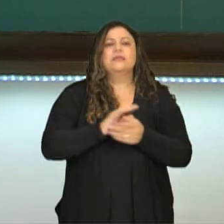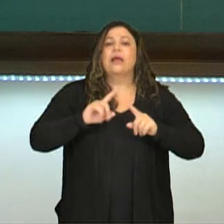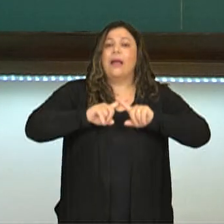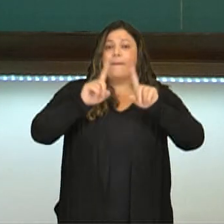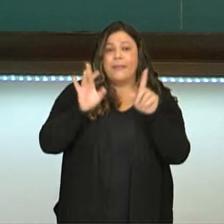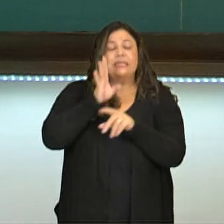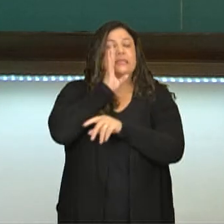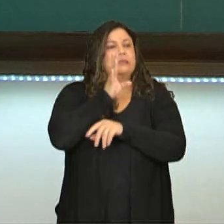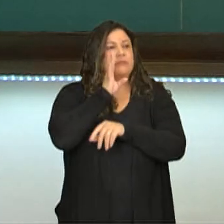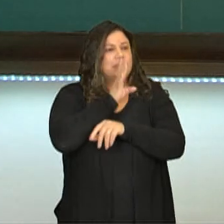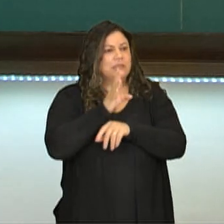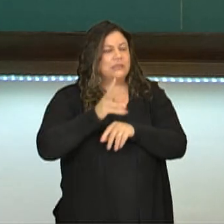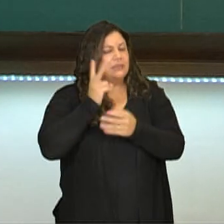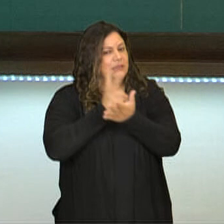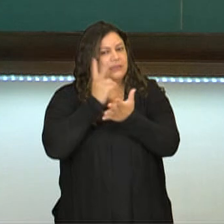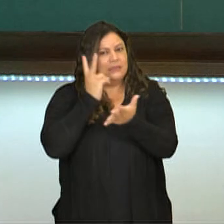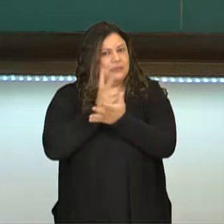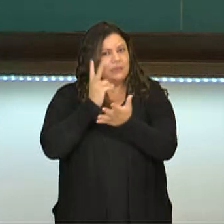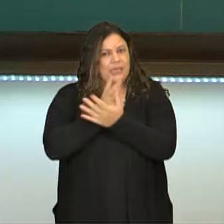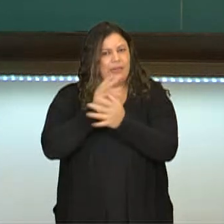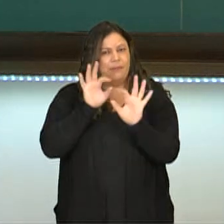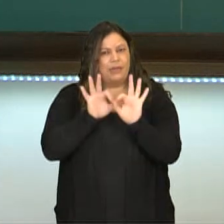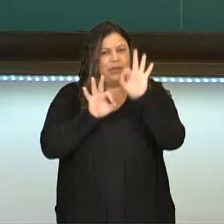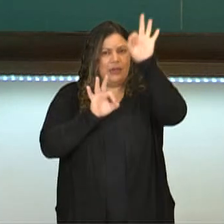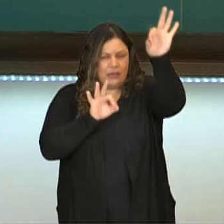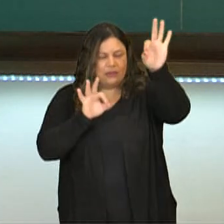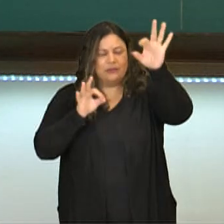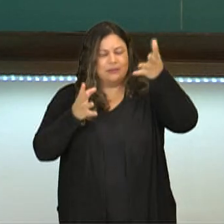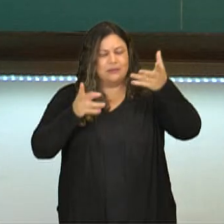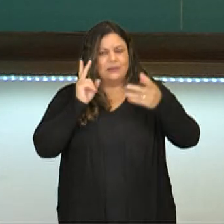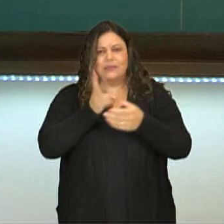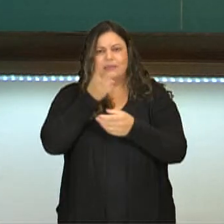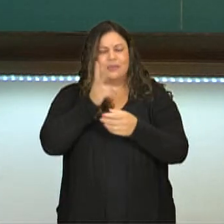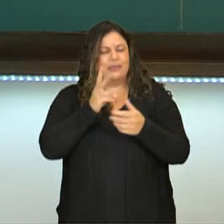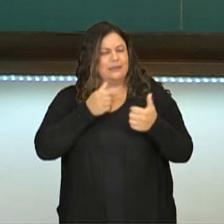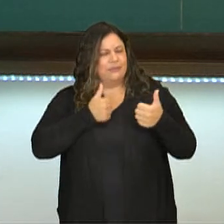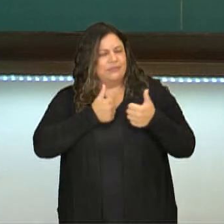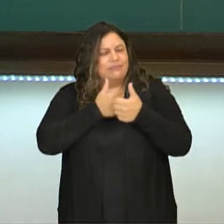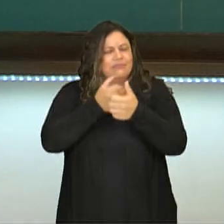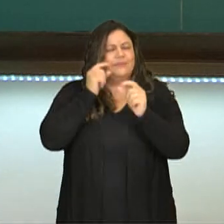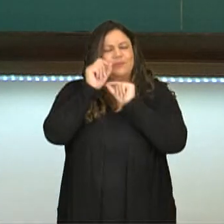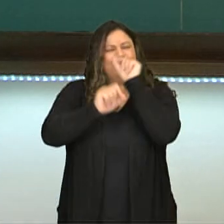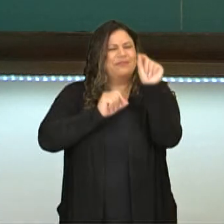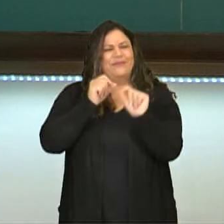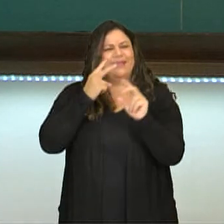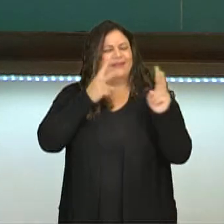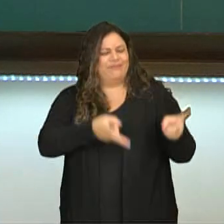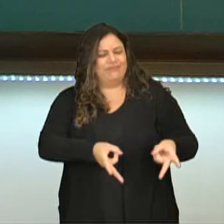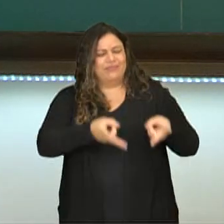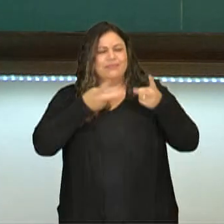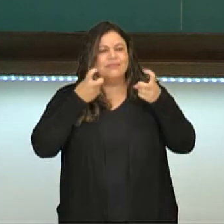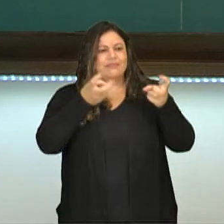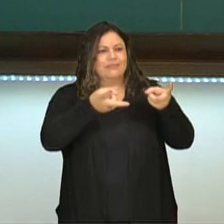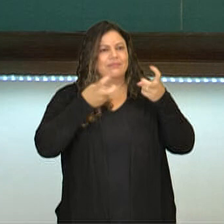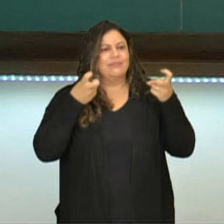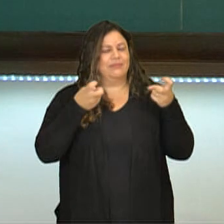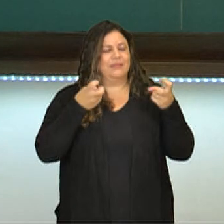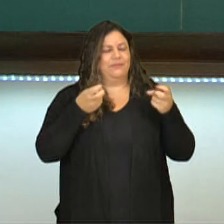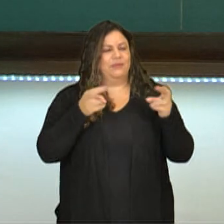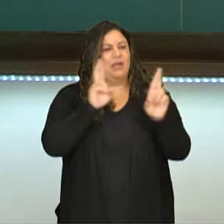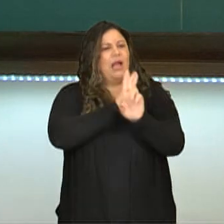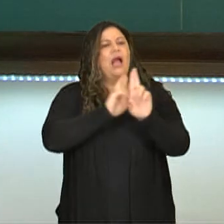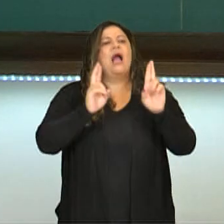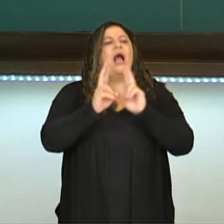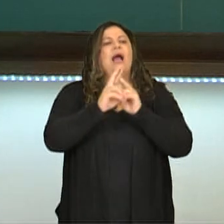sempre lembrar que esse distanciamento, ele tem que ser sempre visto, né, dentro daquela perspectiva do relativismo